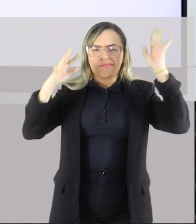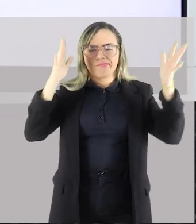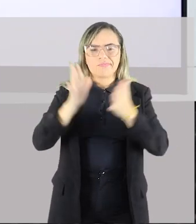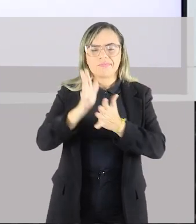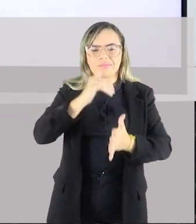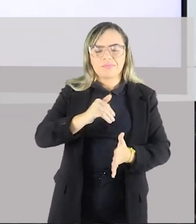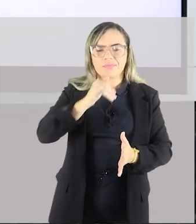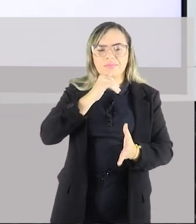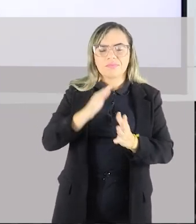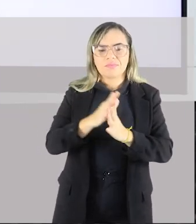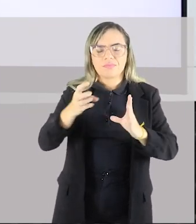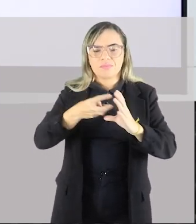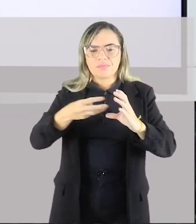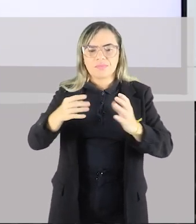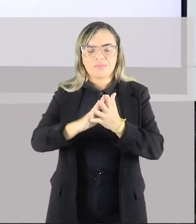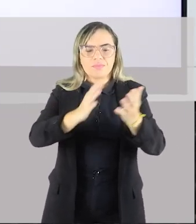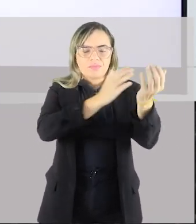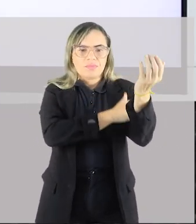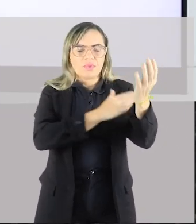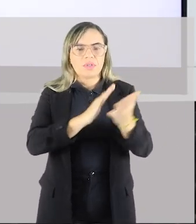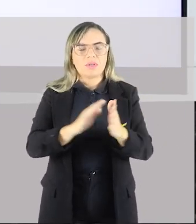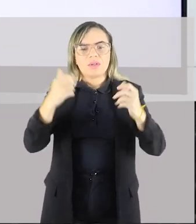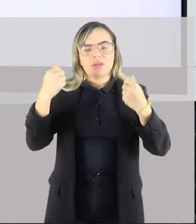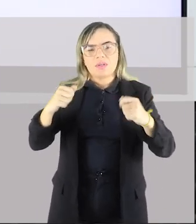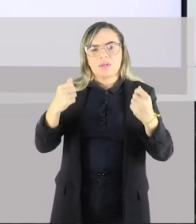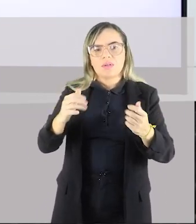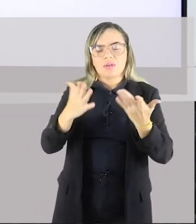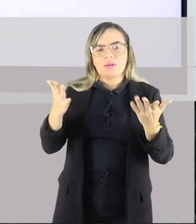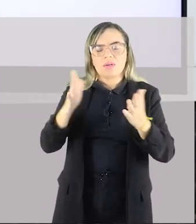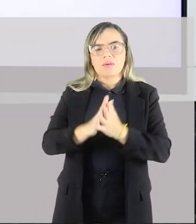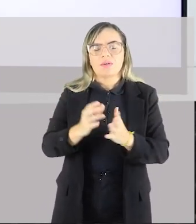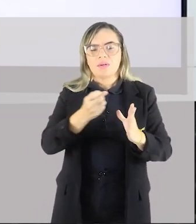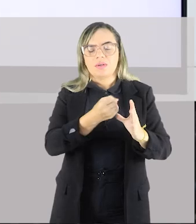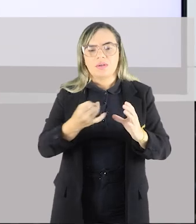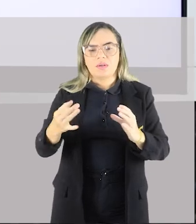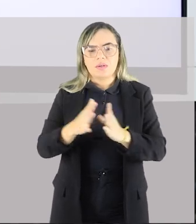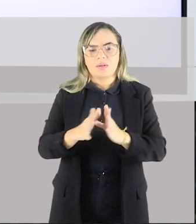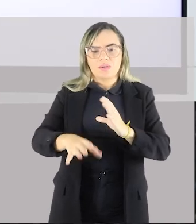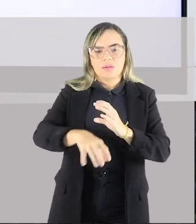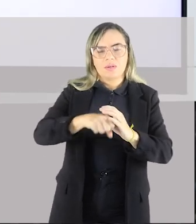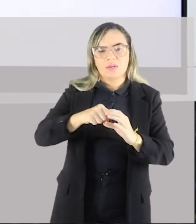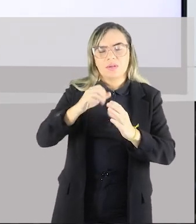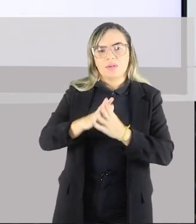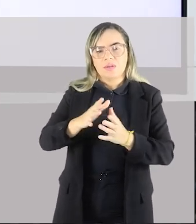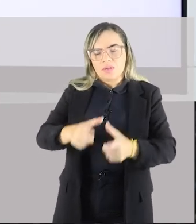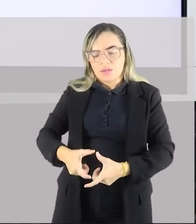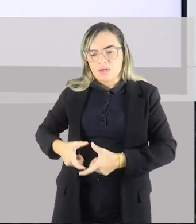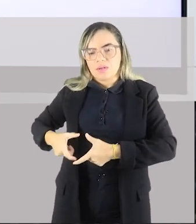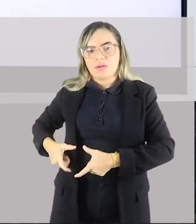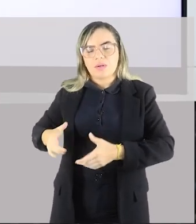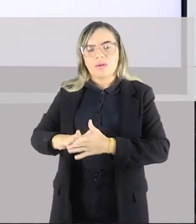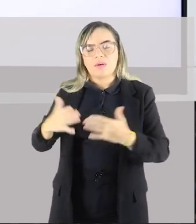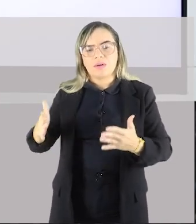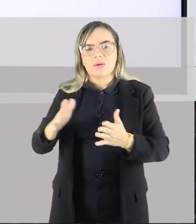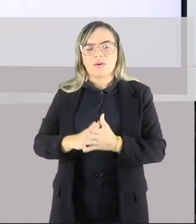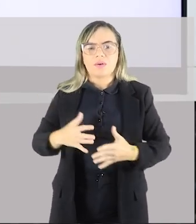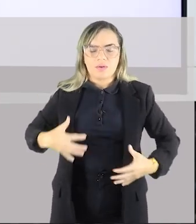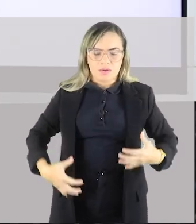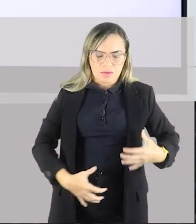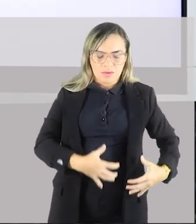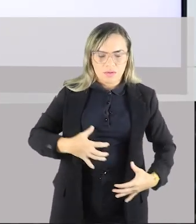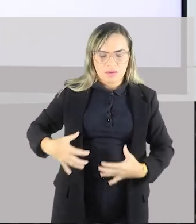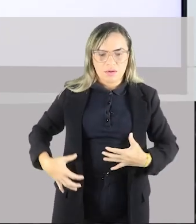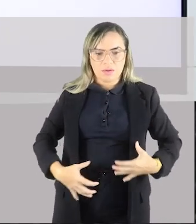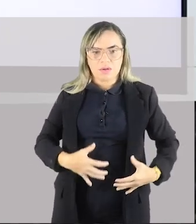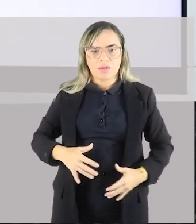exemplo, uma célula do músculo precise da mesma quantidade de mitocôndrias que uma célula do fígado. A gente tem que pensar que cada parte do nosso